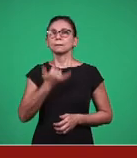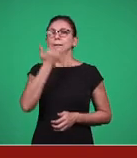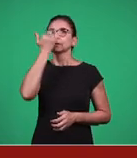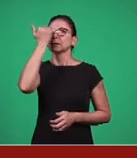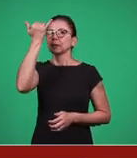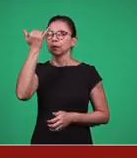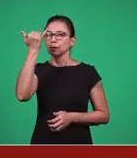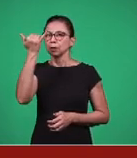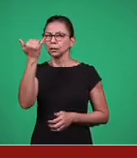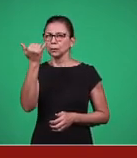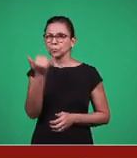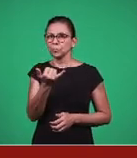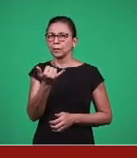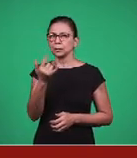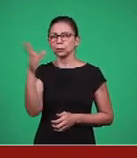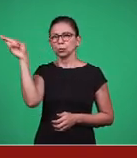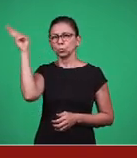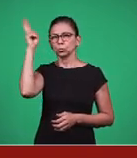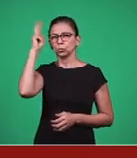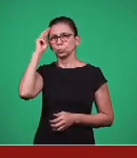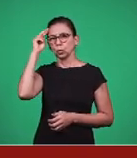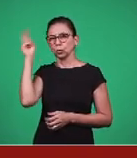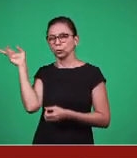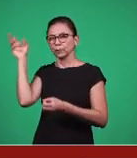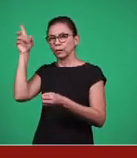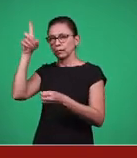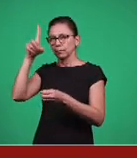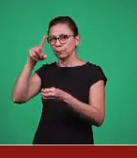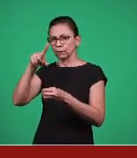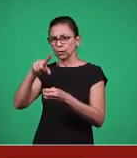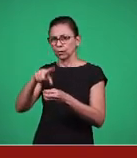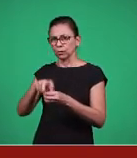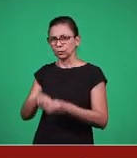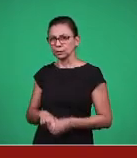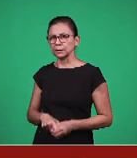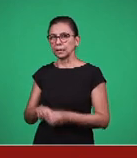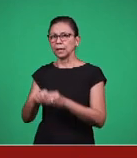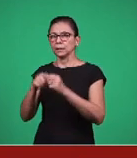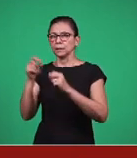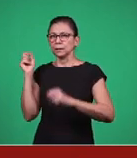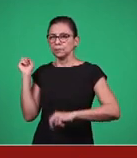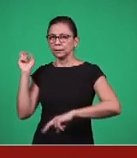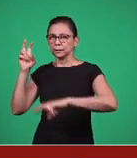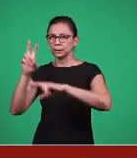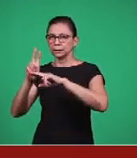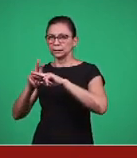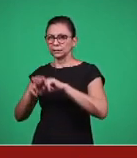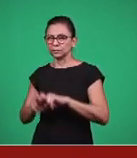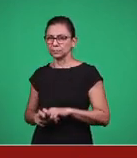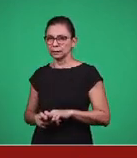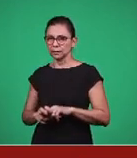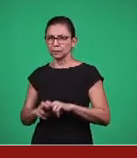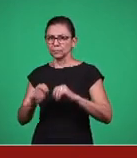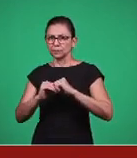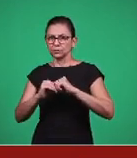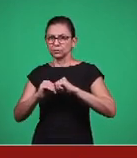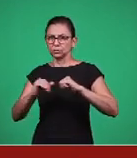hora em que ele não sabe, e separá-lo-á, e lhe dará a sua parte com os infiéis.